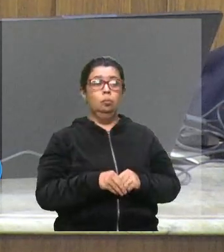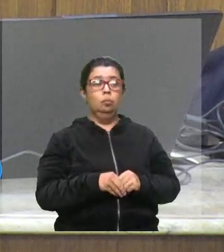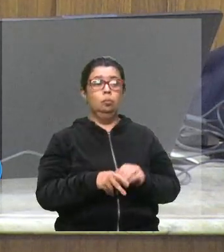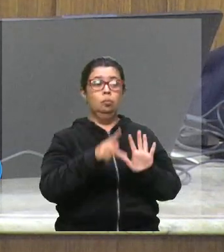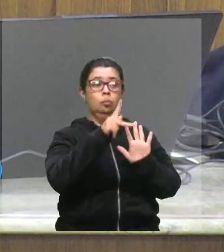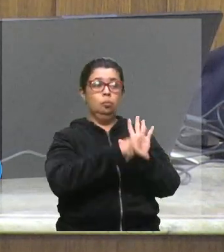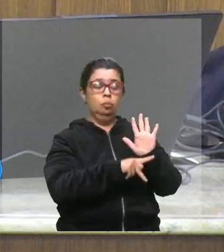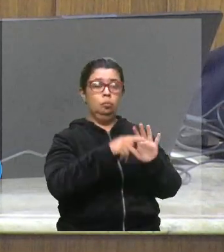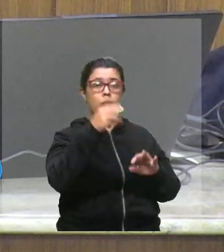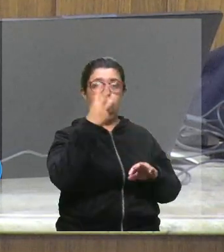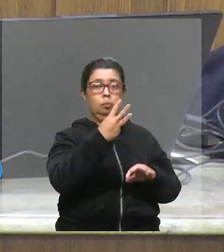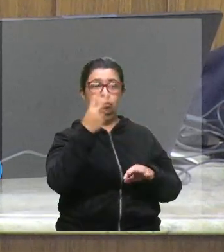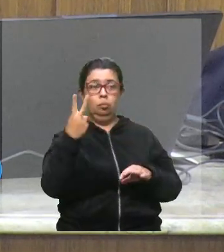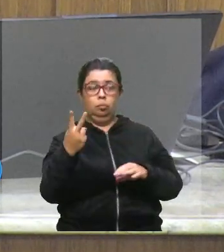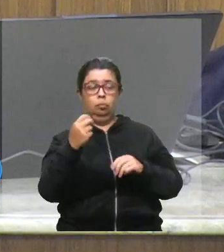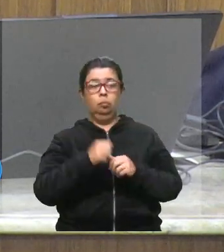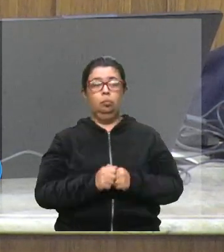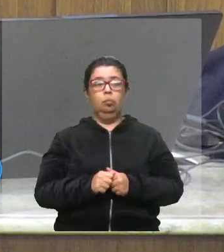projeto número